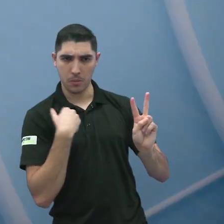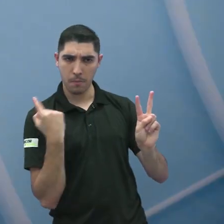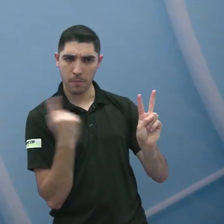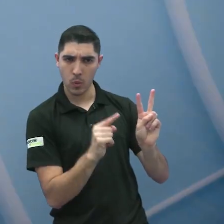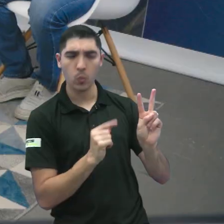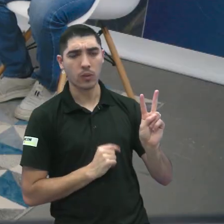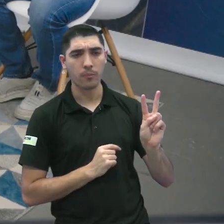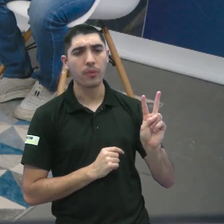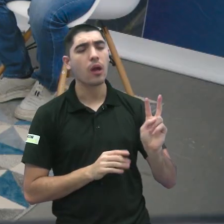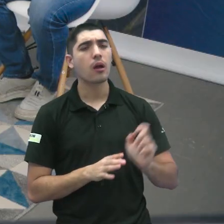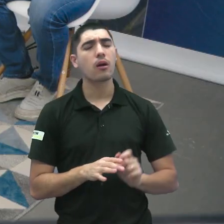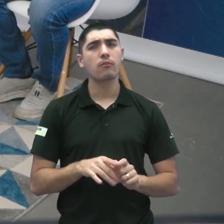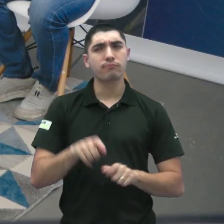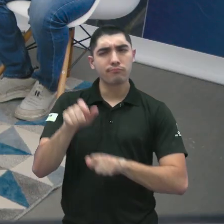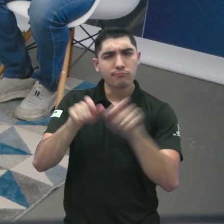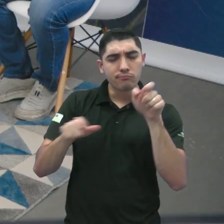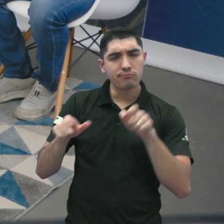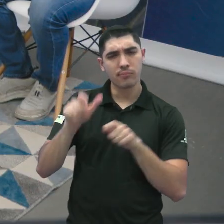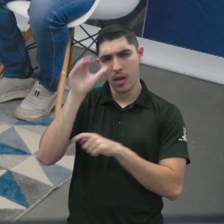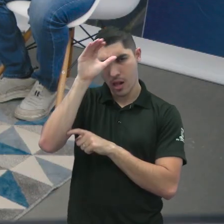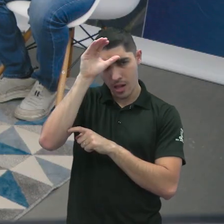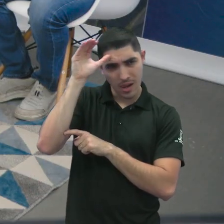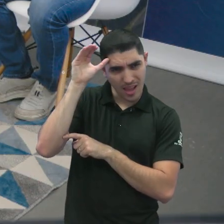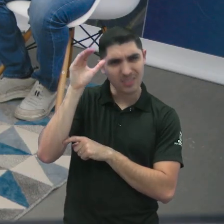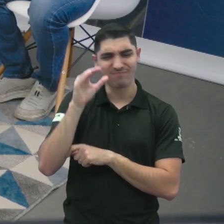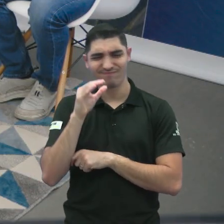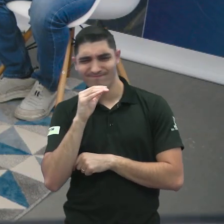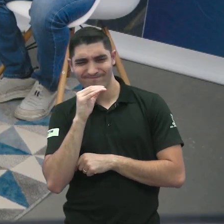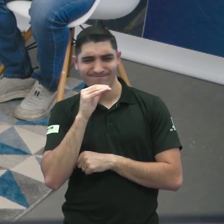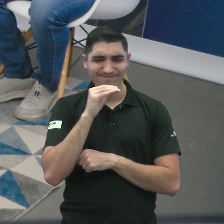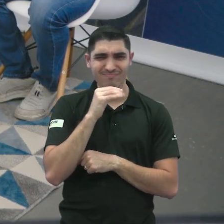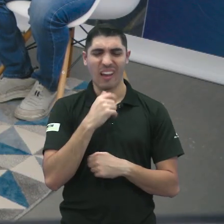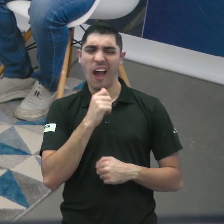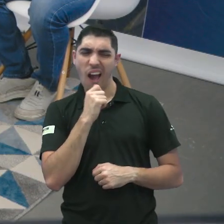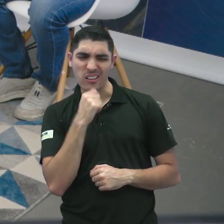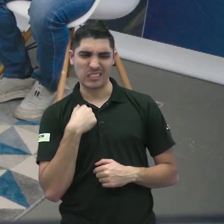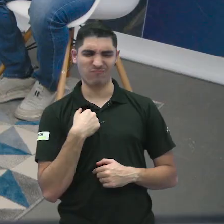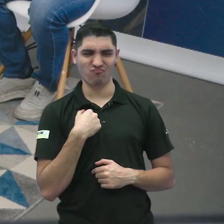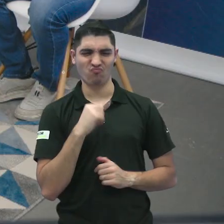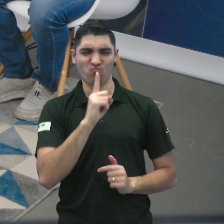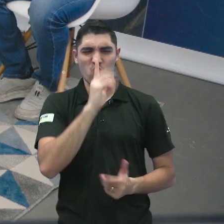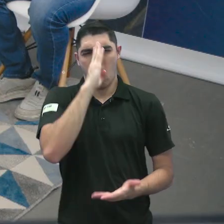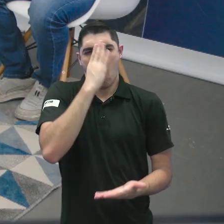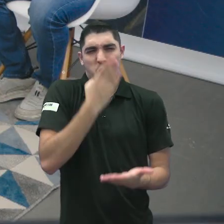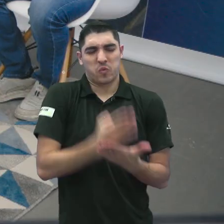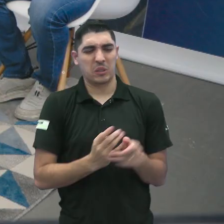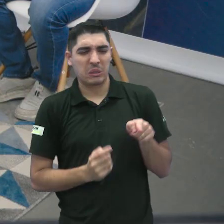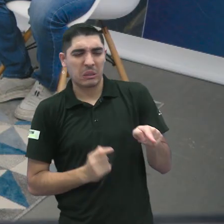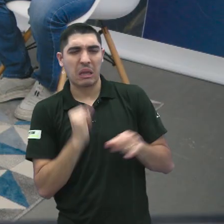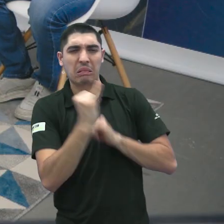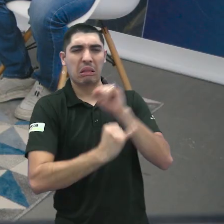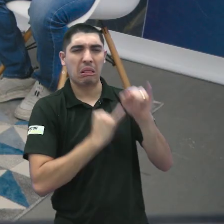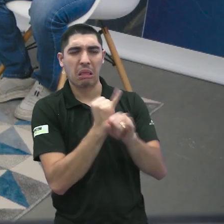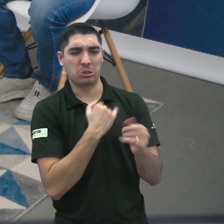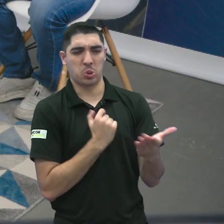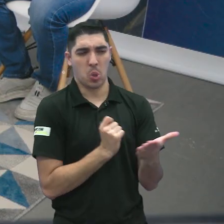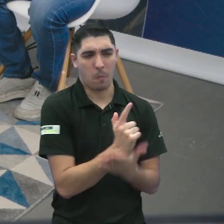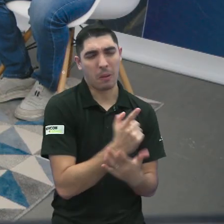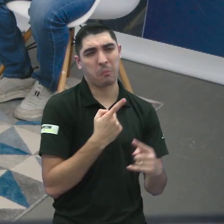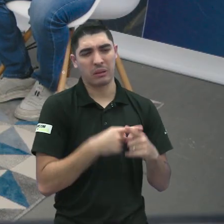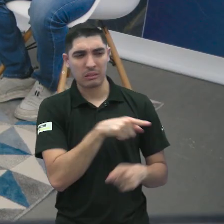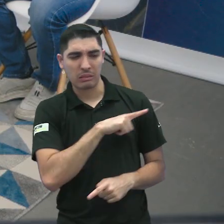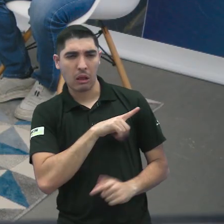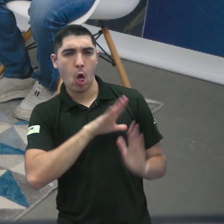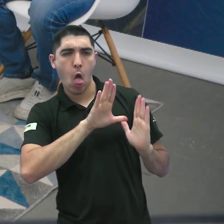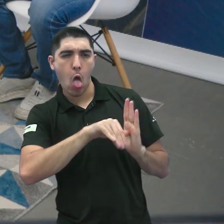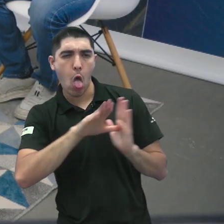Os consumidores ainda têm muito receio, né, do e-commerce, de comprar de forma online por conta dos golpes